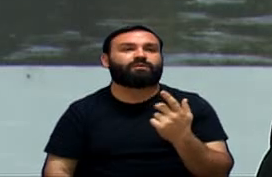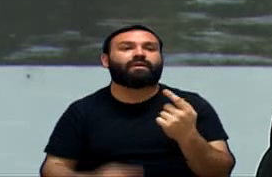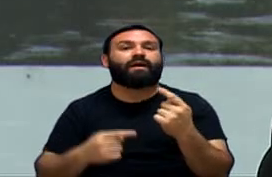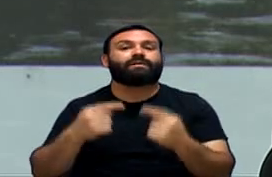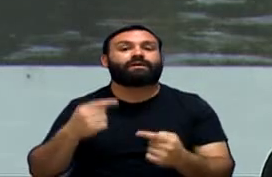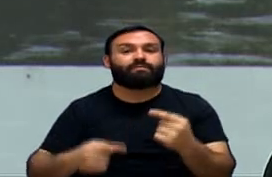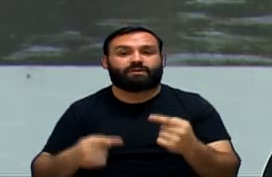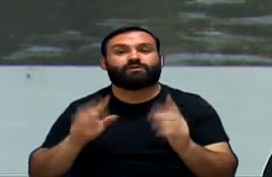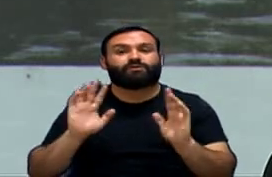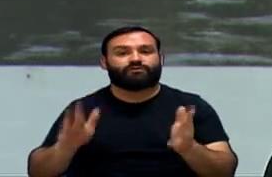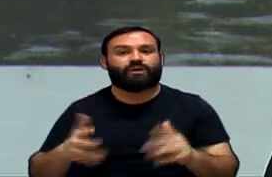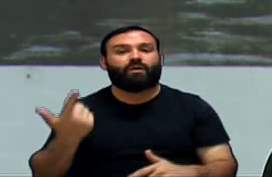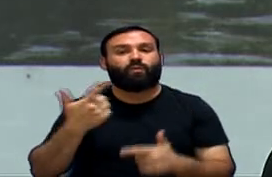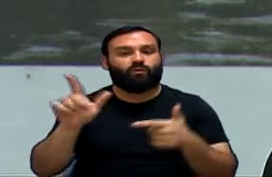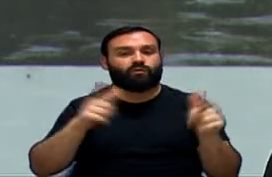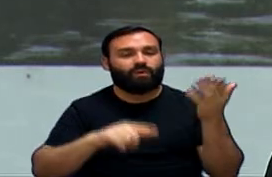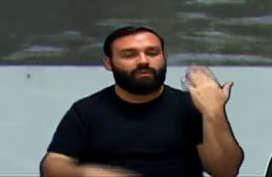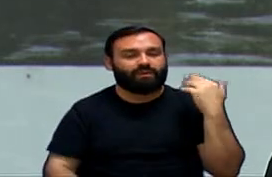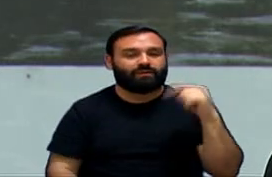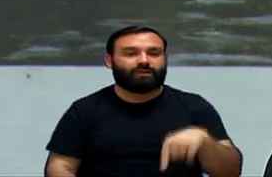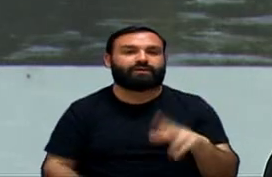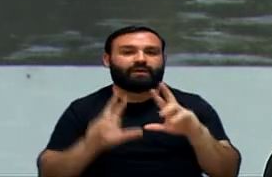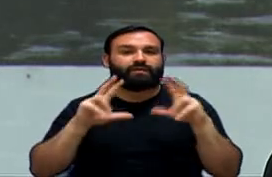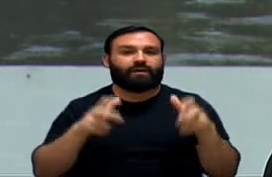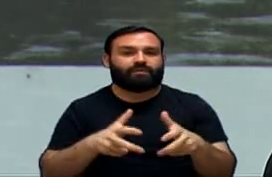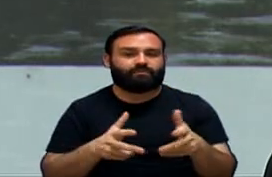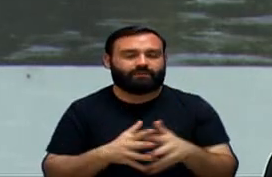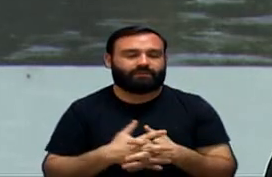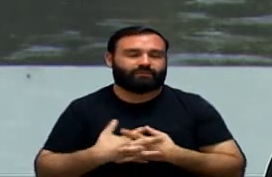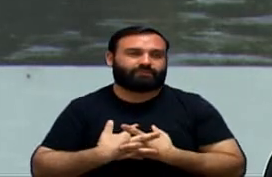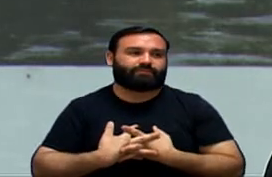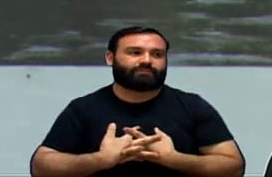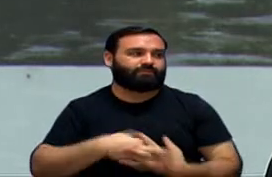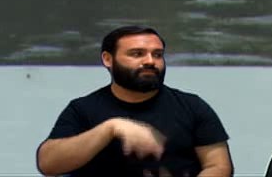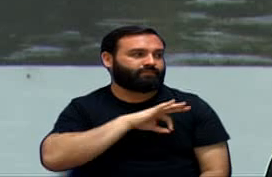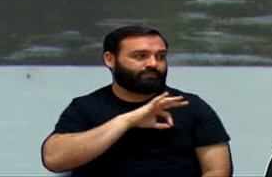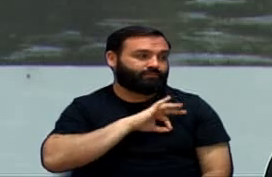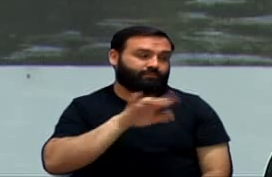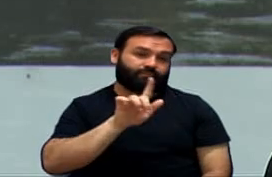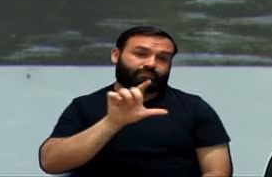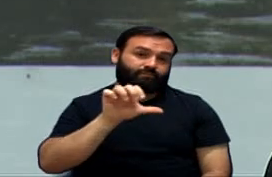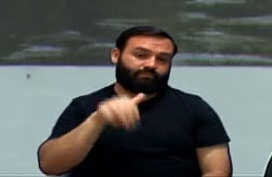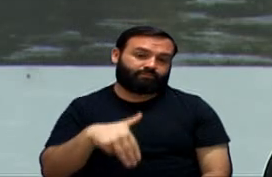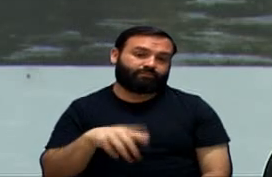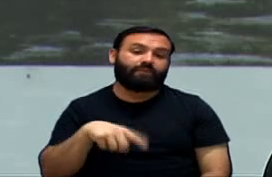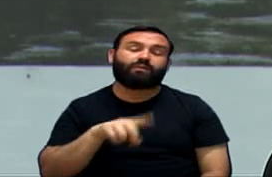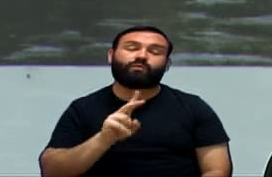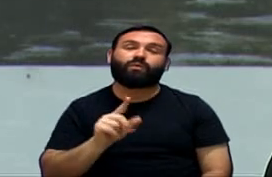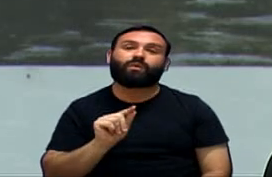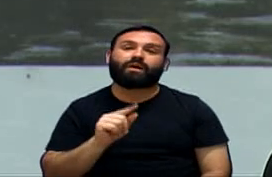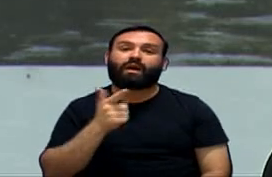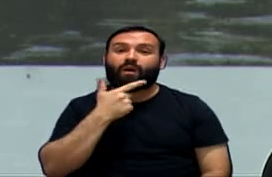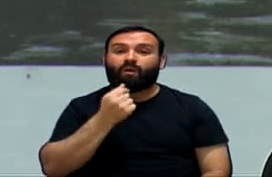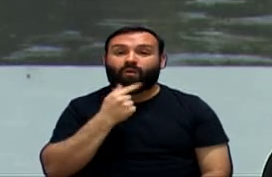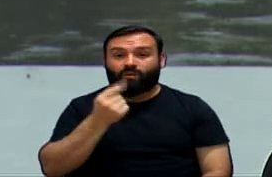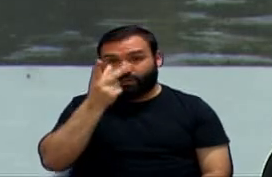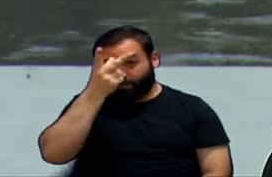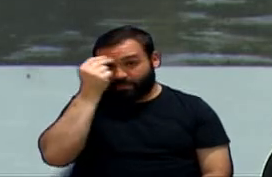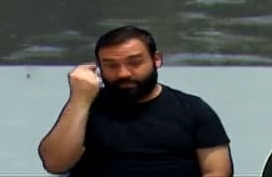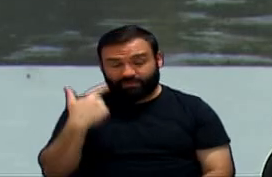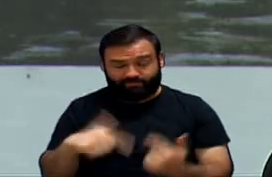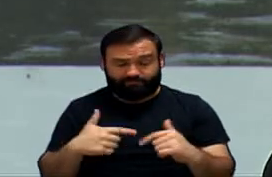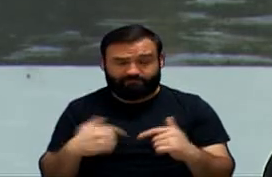debate que já tivemos outras ocasiões nessa casa de leis a guarda civil municipal ela está sendo o prefeito manga fez um